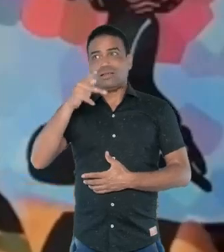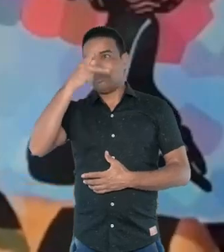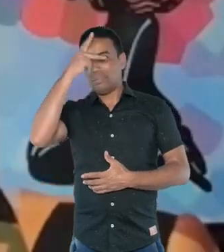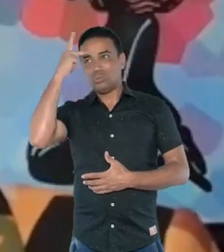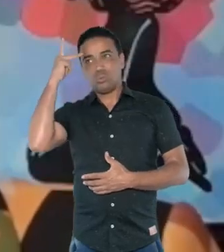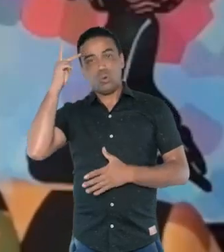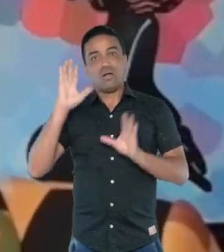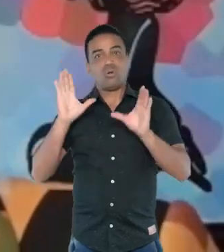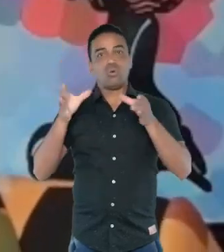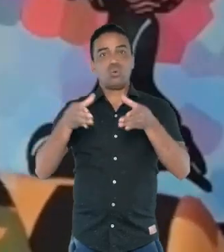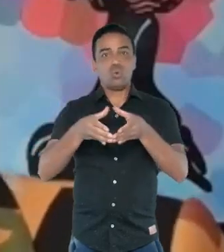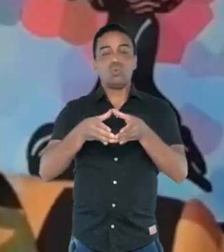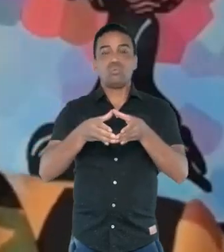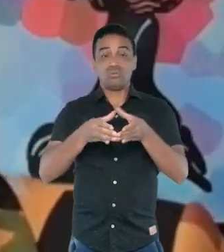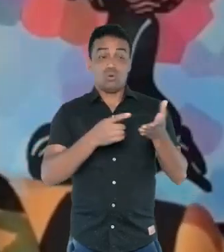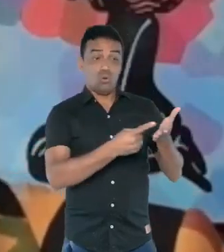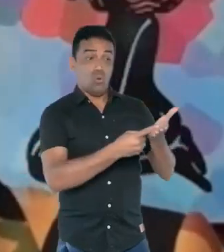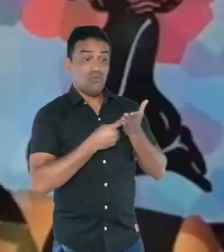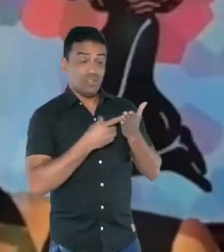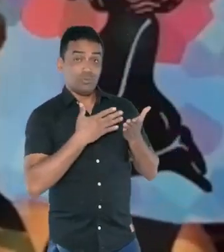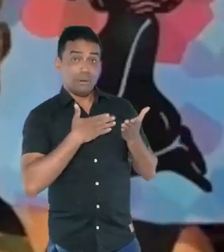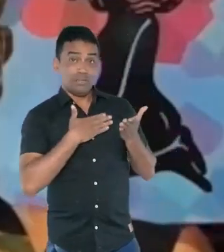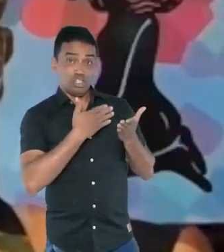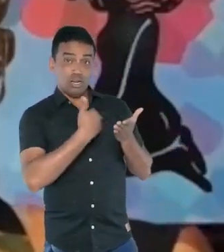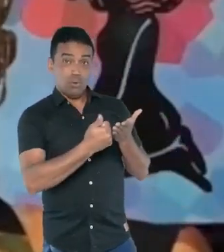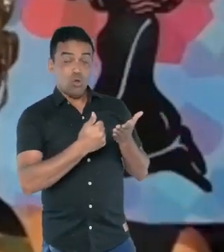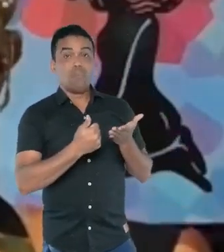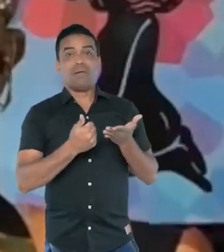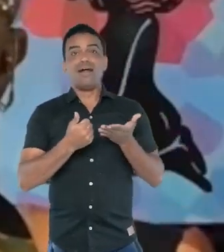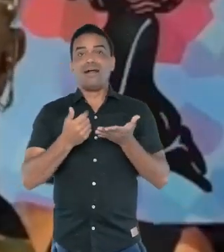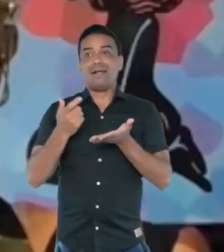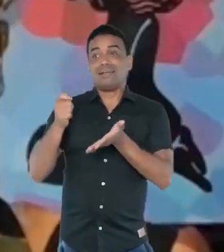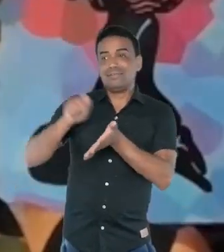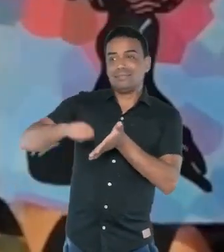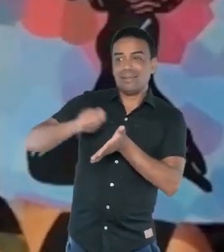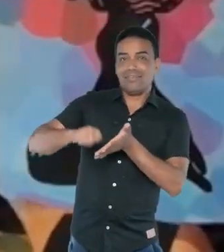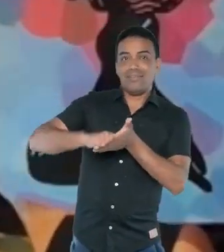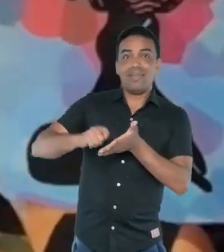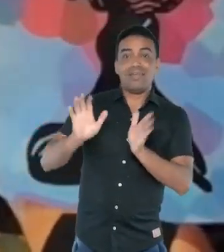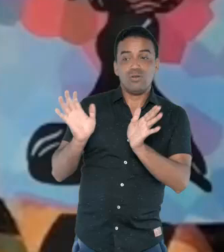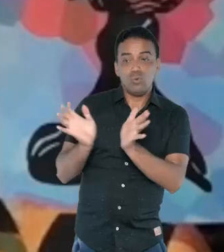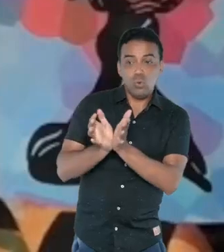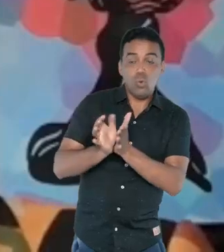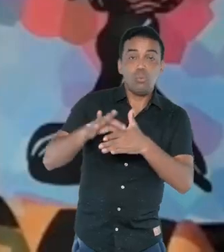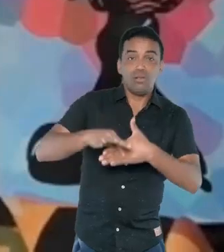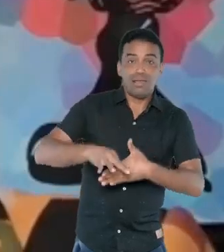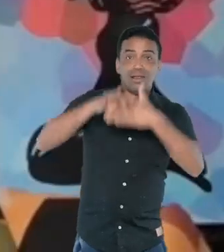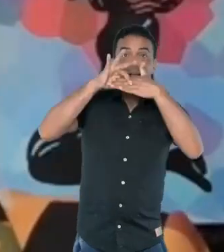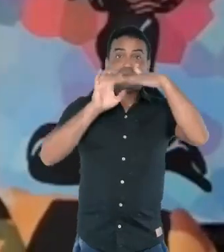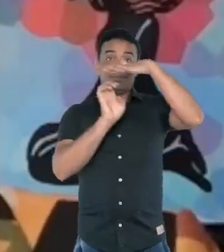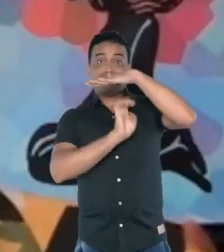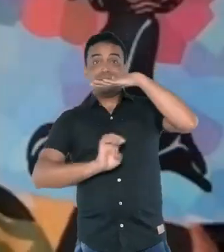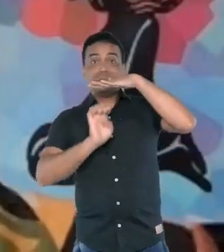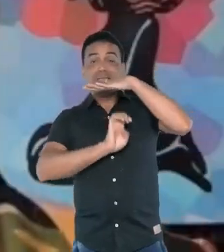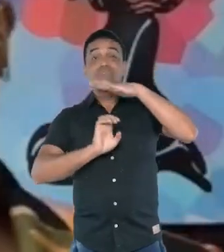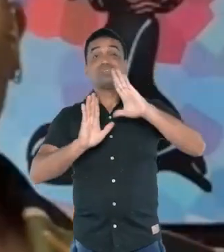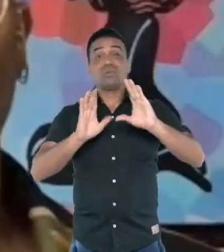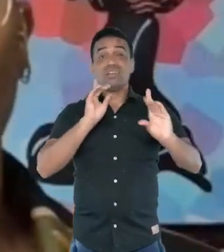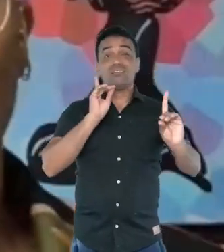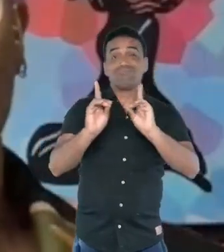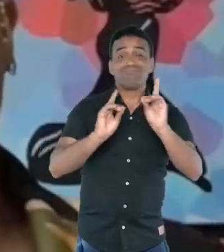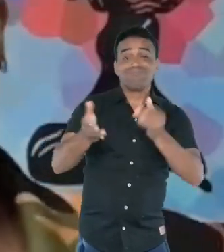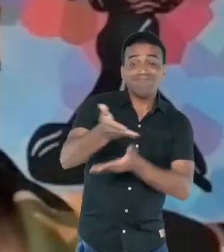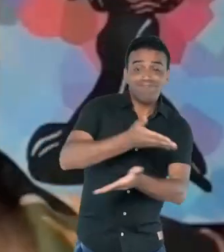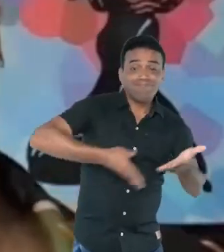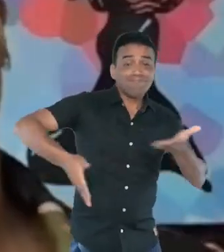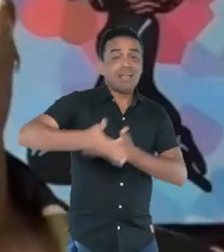né? Recebi o convite para escrever para as lideranças, né, das empresas, mas eu queria dialogar também